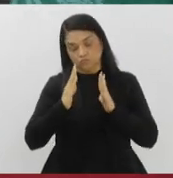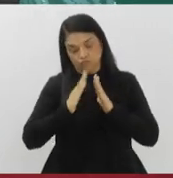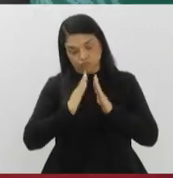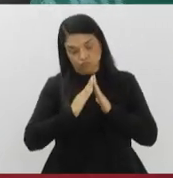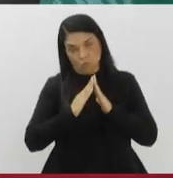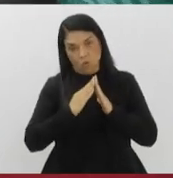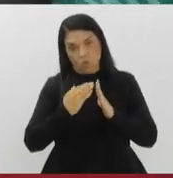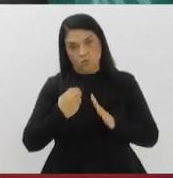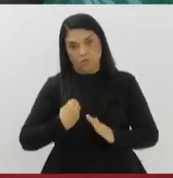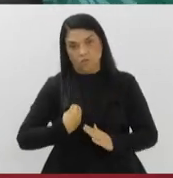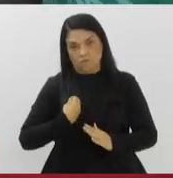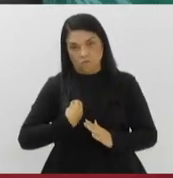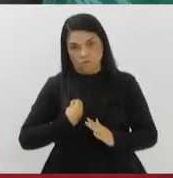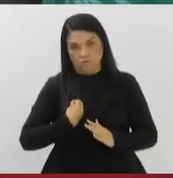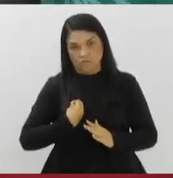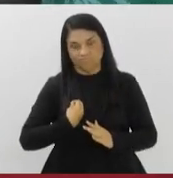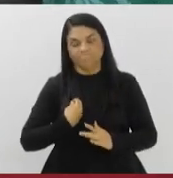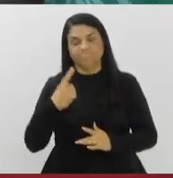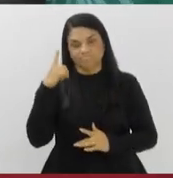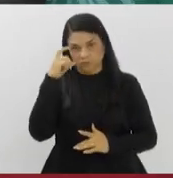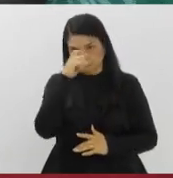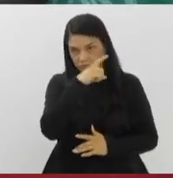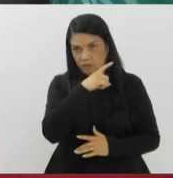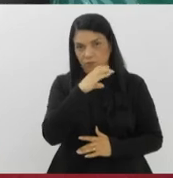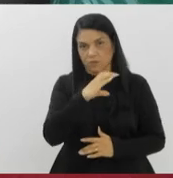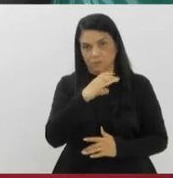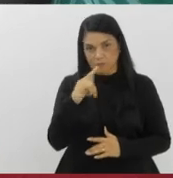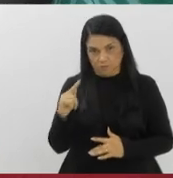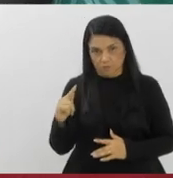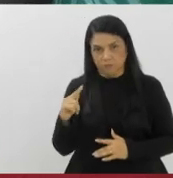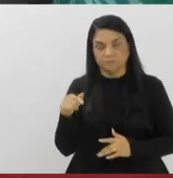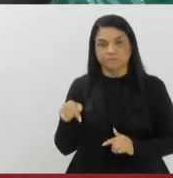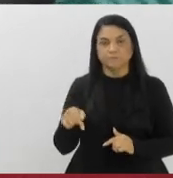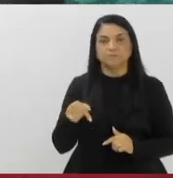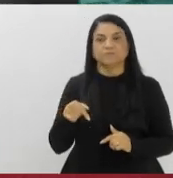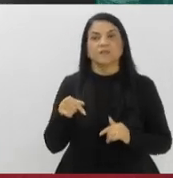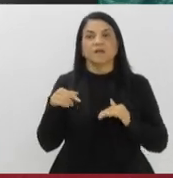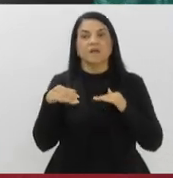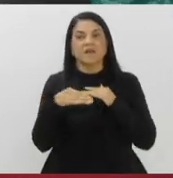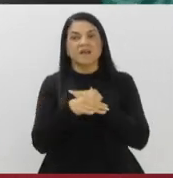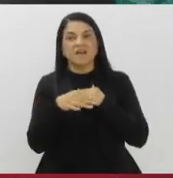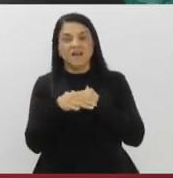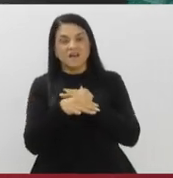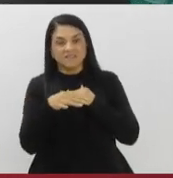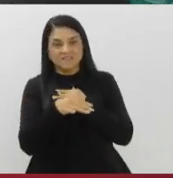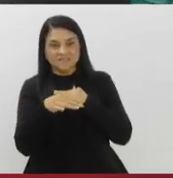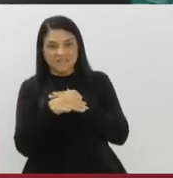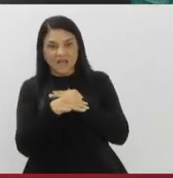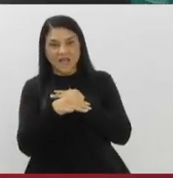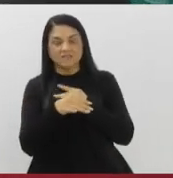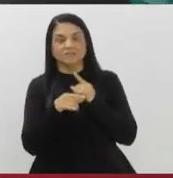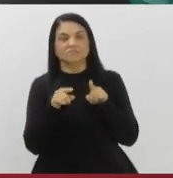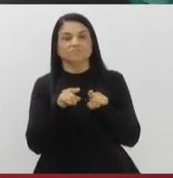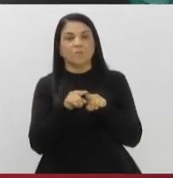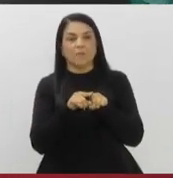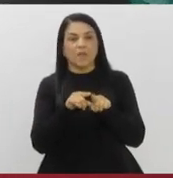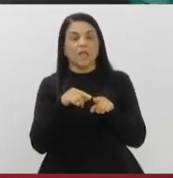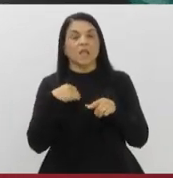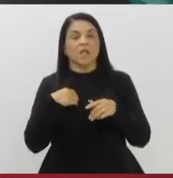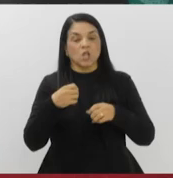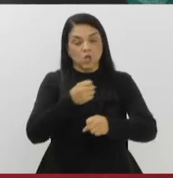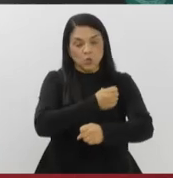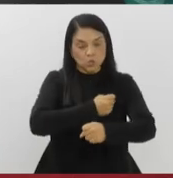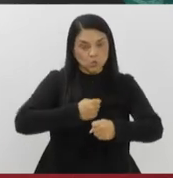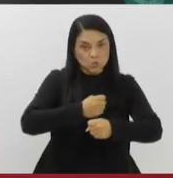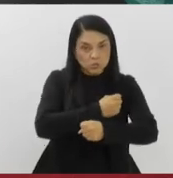sobrevivo. Então, a gente quer afirmar aqui que a cidade planta e que cozinhas e quintais precisam